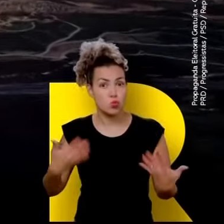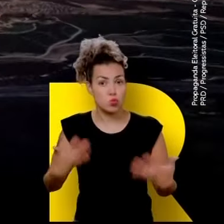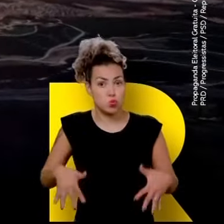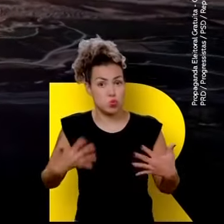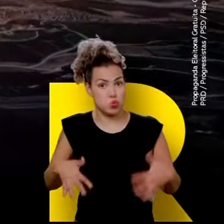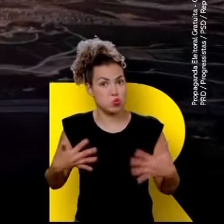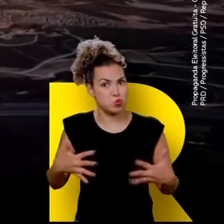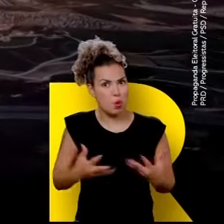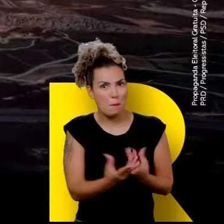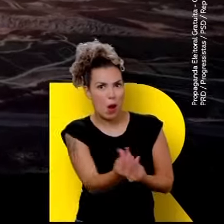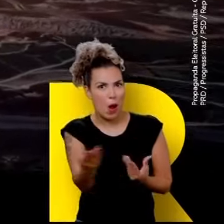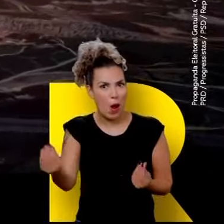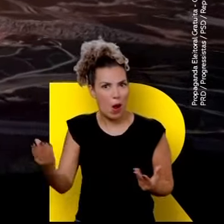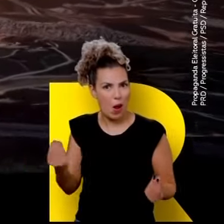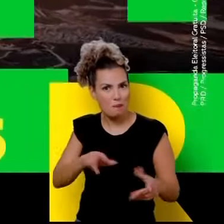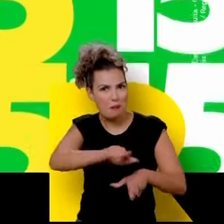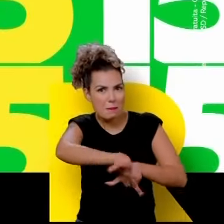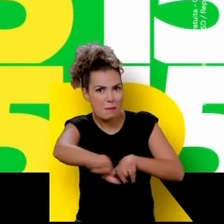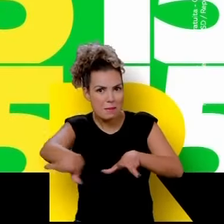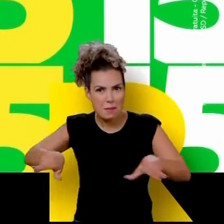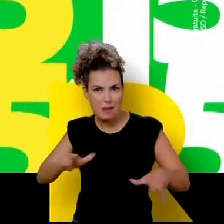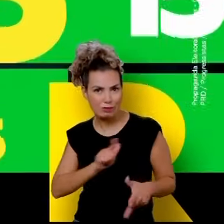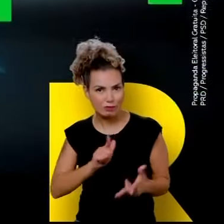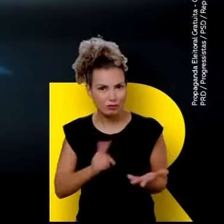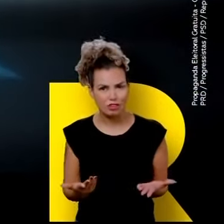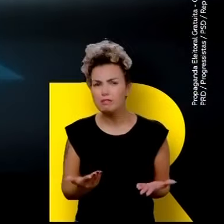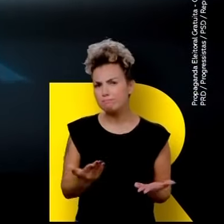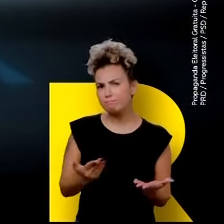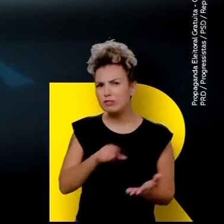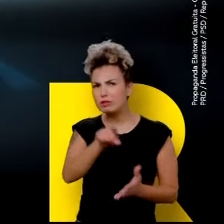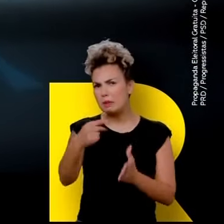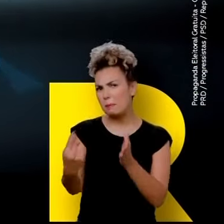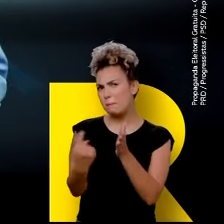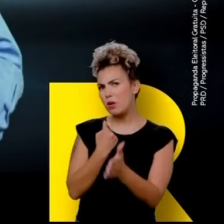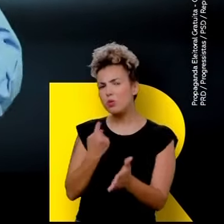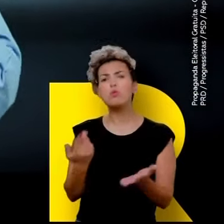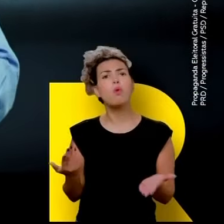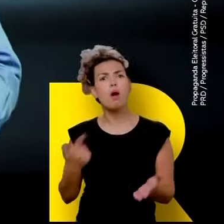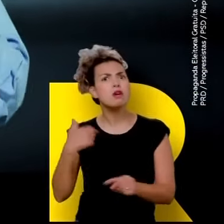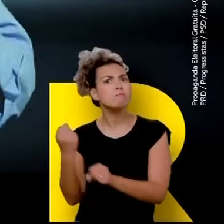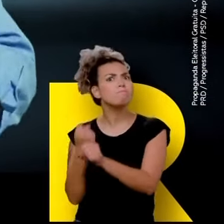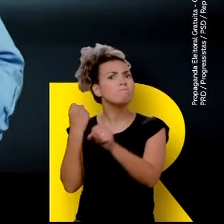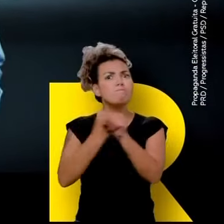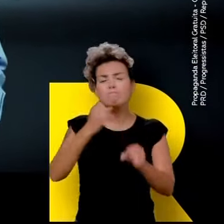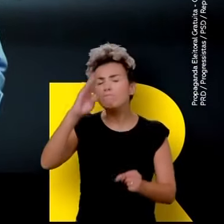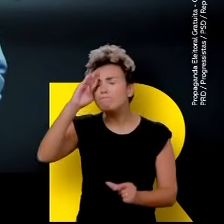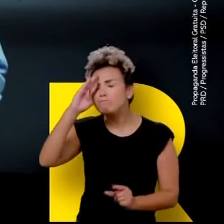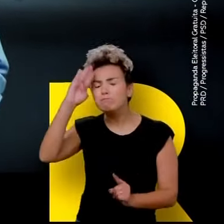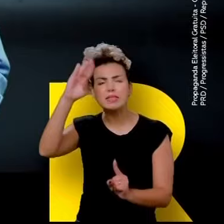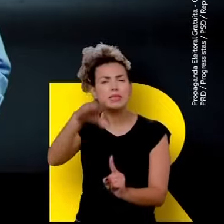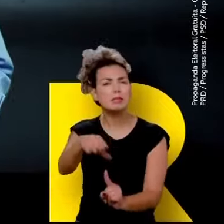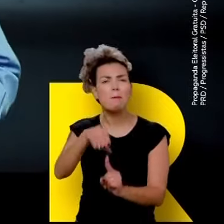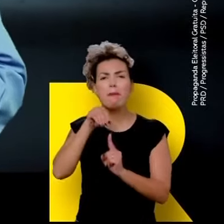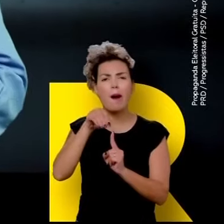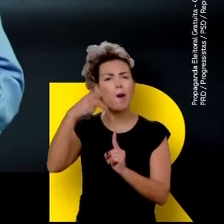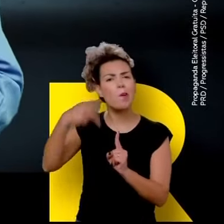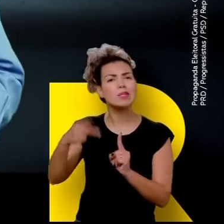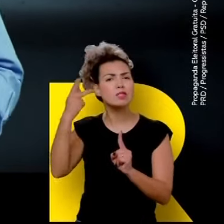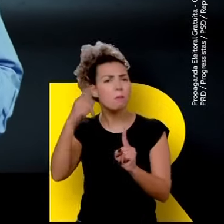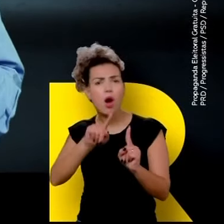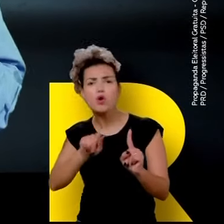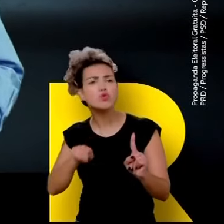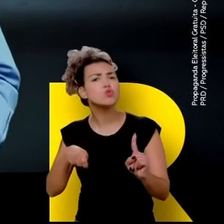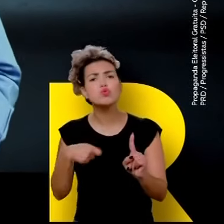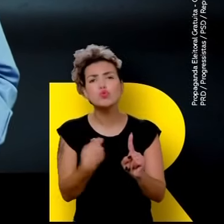Jardim Adelfiore. É muita coisa. Se você me perguntar qual é a minha maior obra aqui em São Paulo, eu te